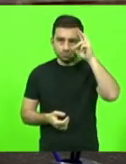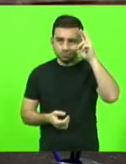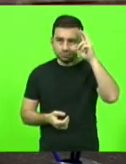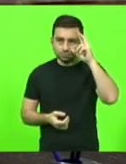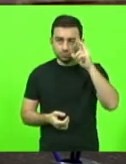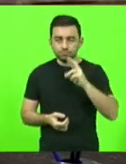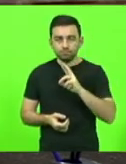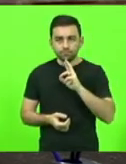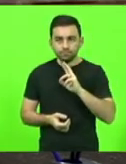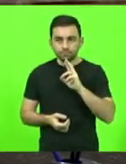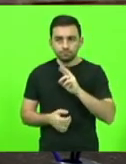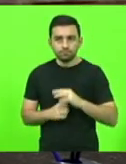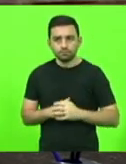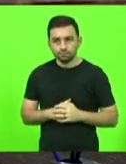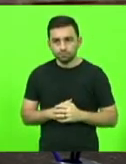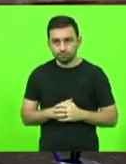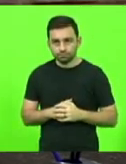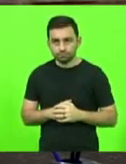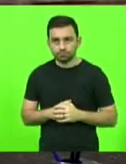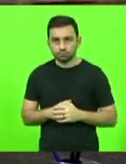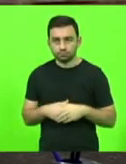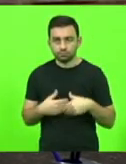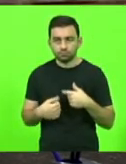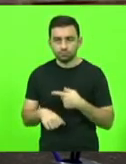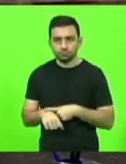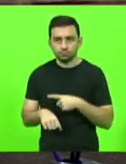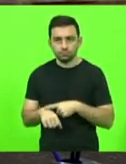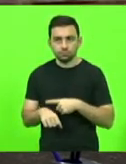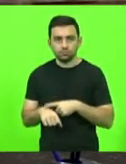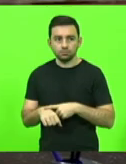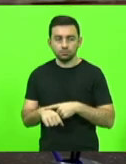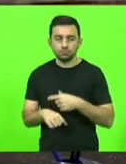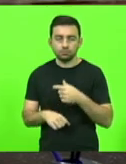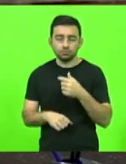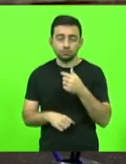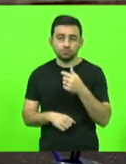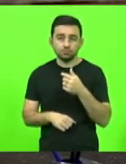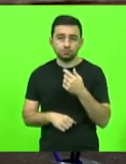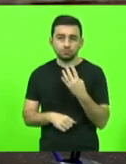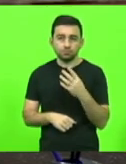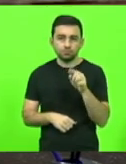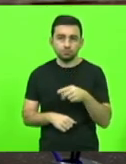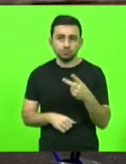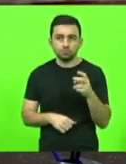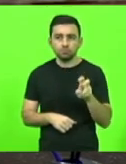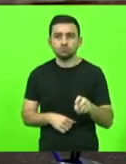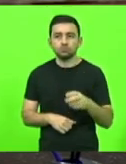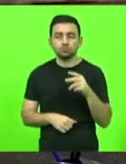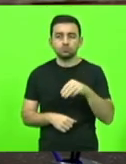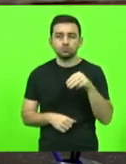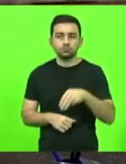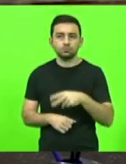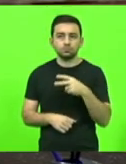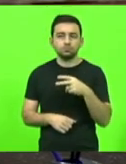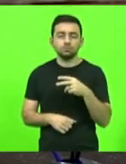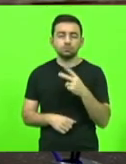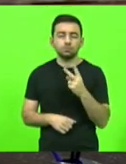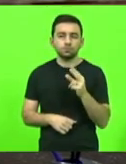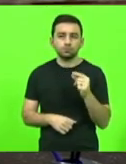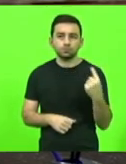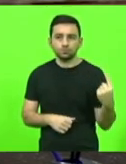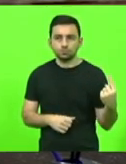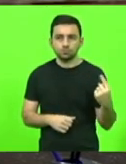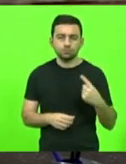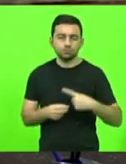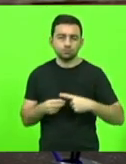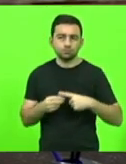Rodrigo Minotto, às 16 horas e 25 minutos do dia 21 do mês de outubro de 2021. Nesta